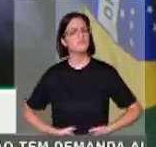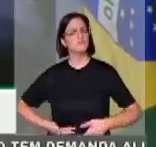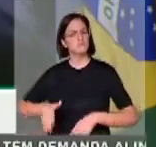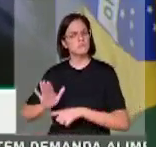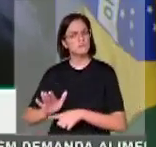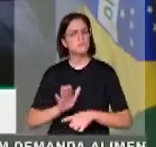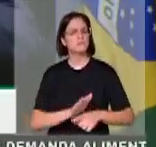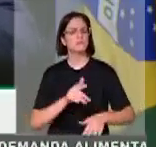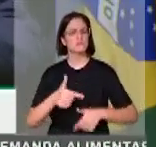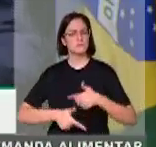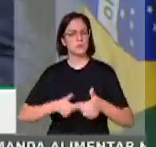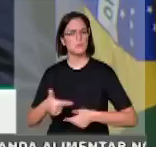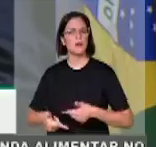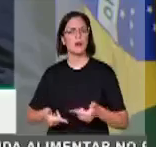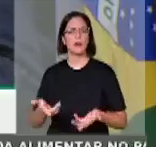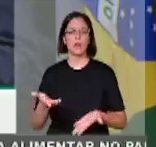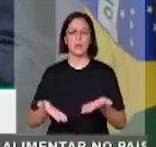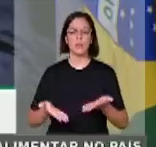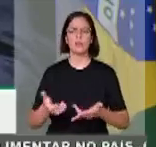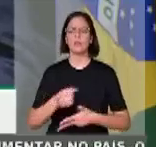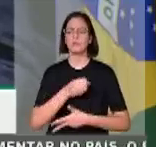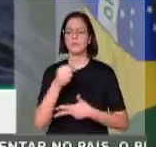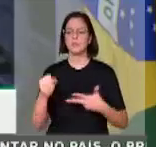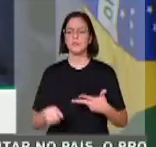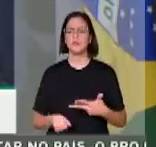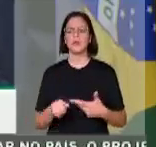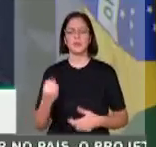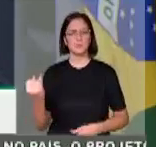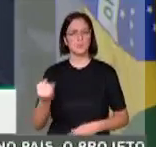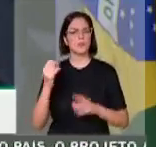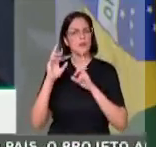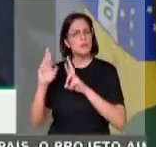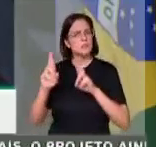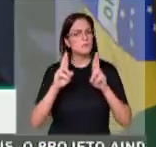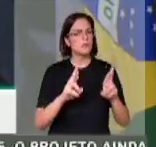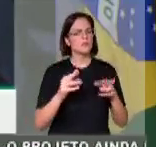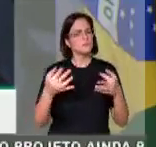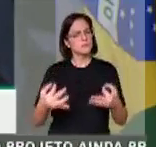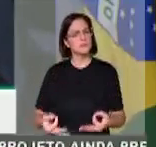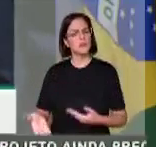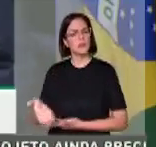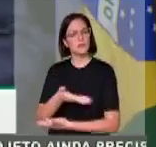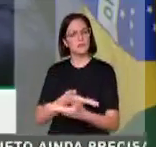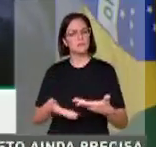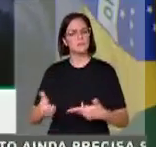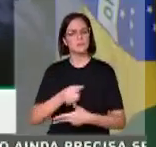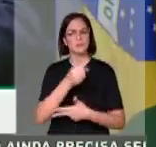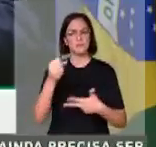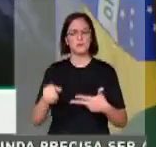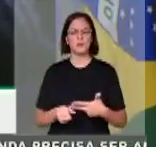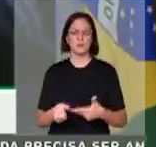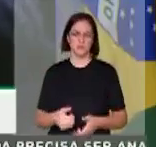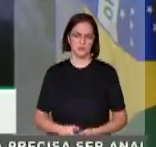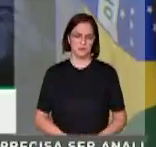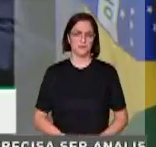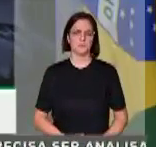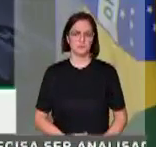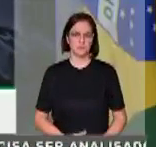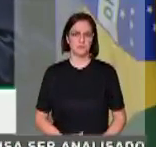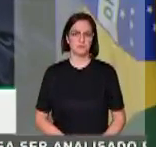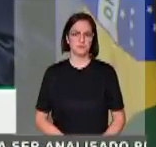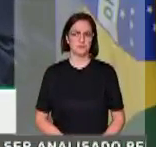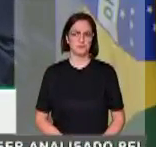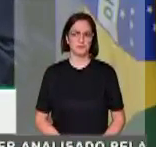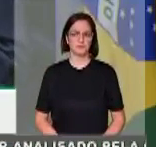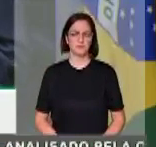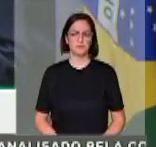entre os poderes, do respeito aos poderes, demais poderes da República, a harmonia prevista